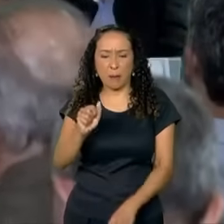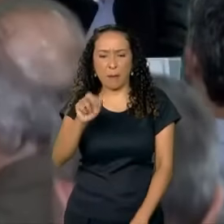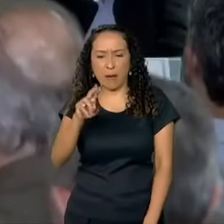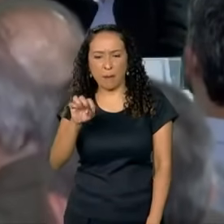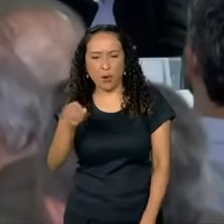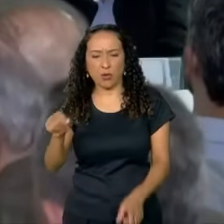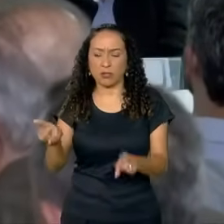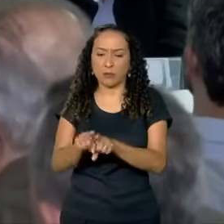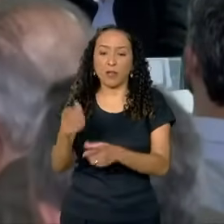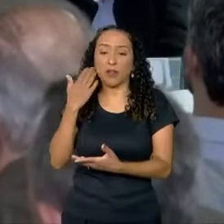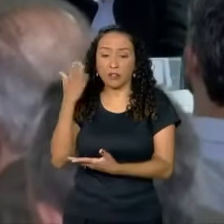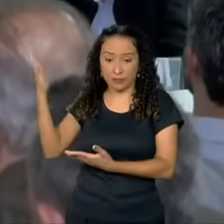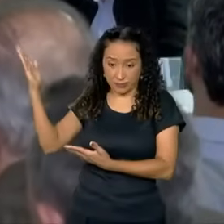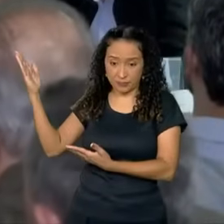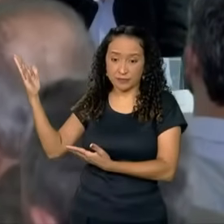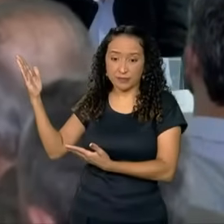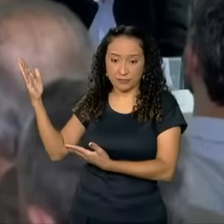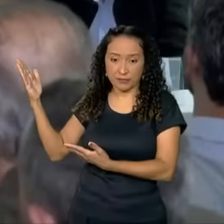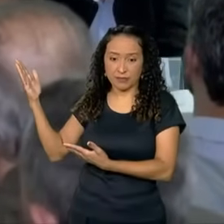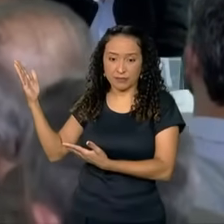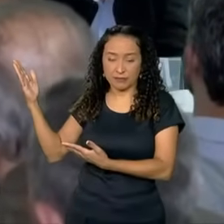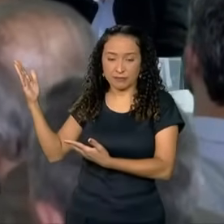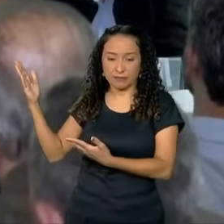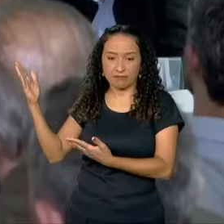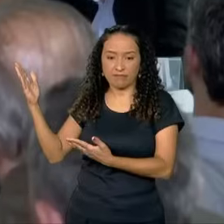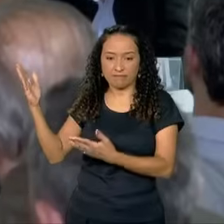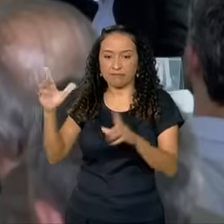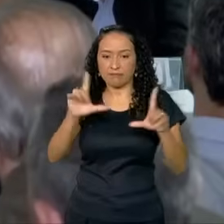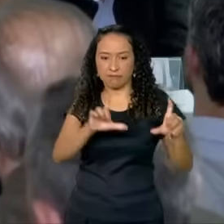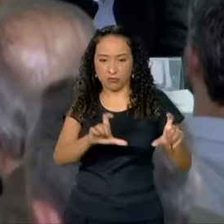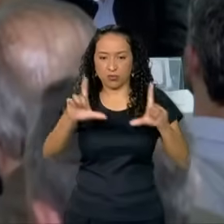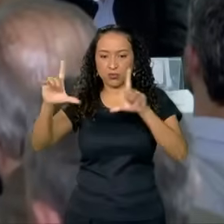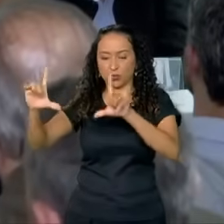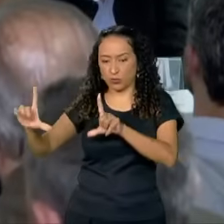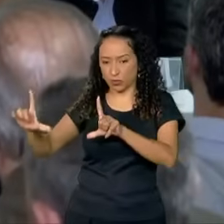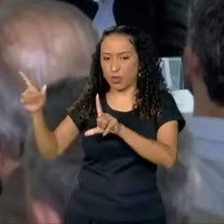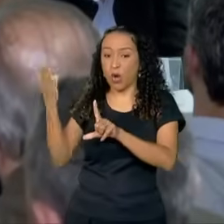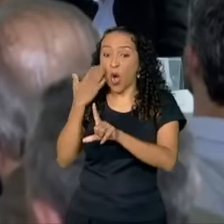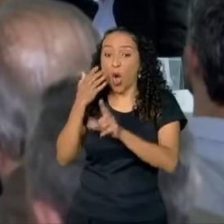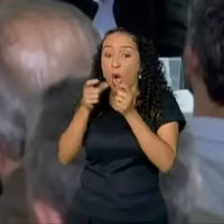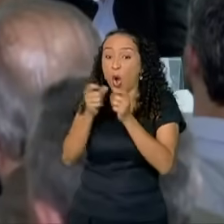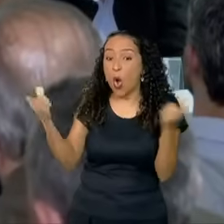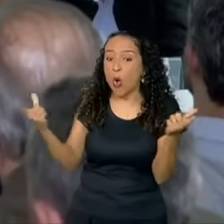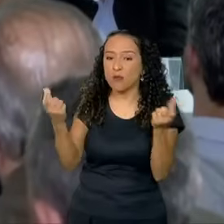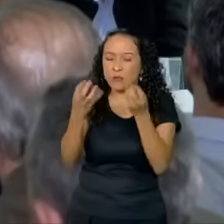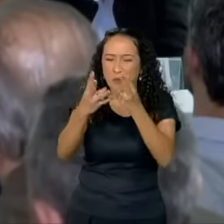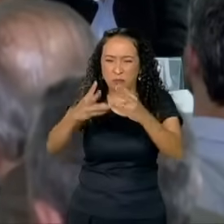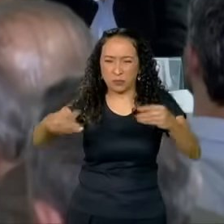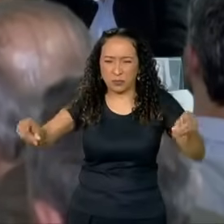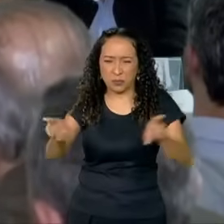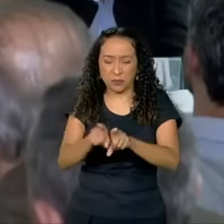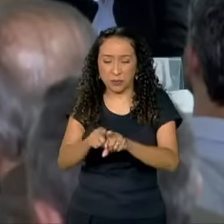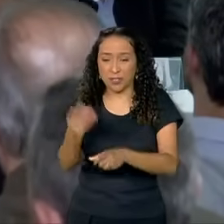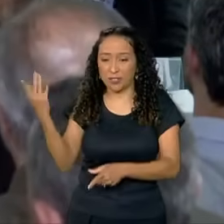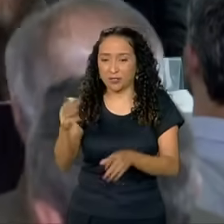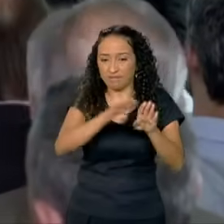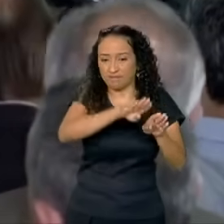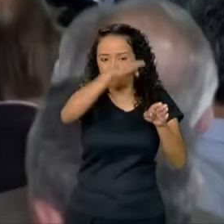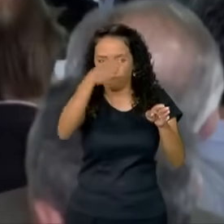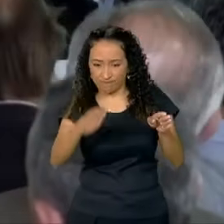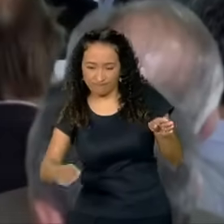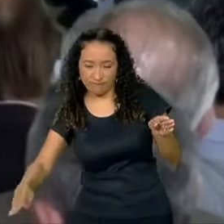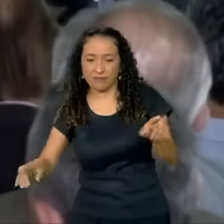estamos mostrando aqui as imagens para dar essa consciência, Garibaldi, né? Vejam o tamanho da destruição também na Serra